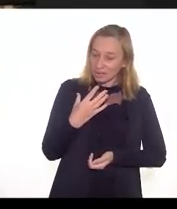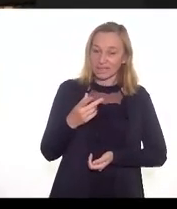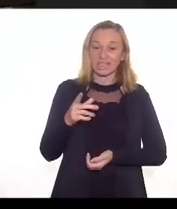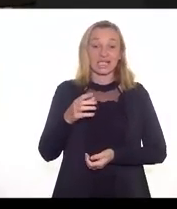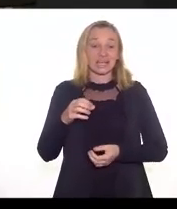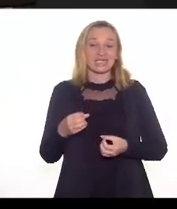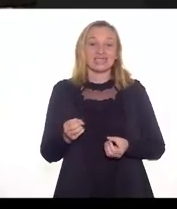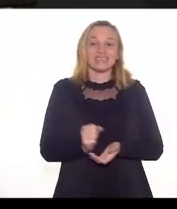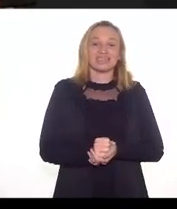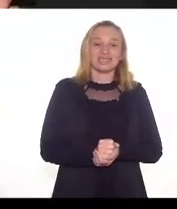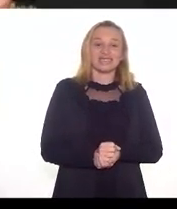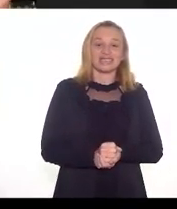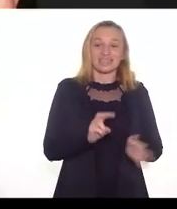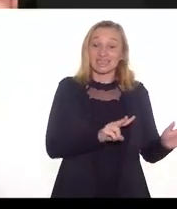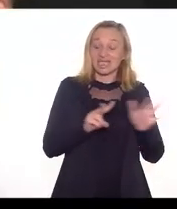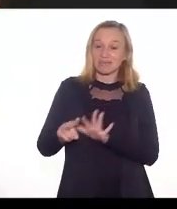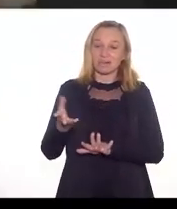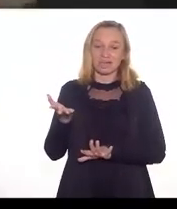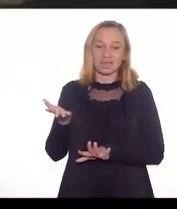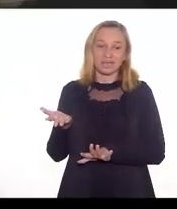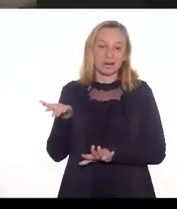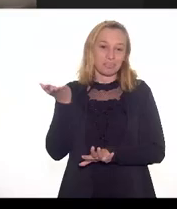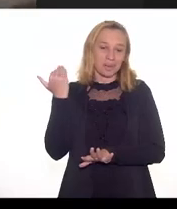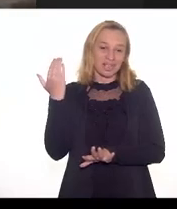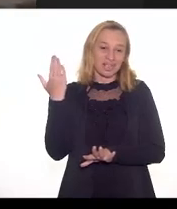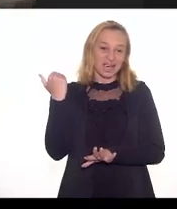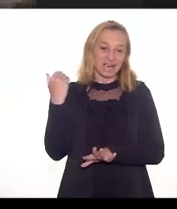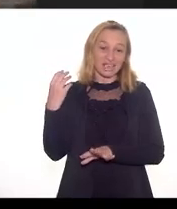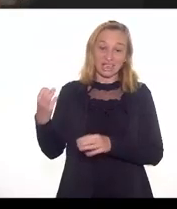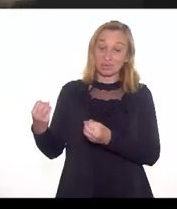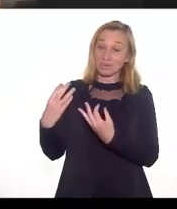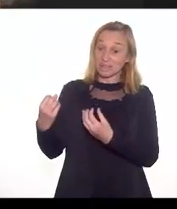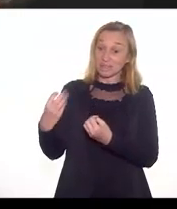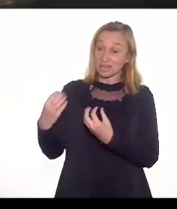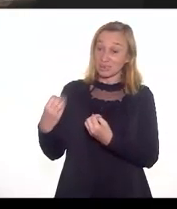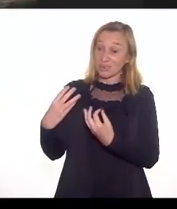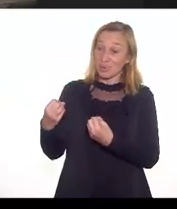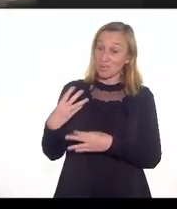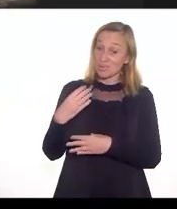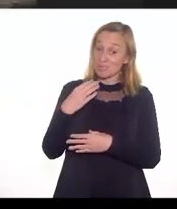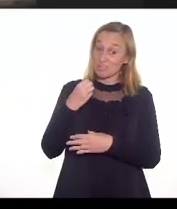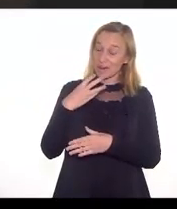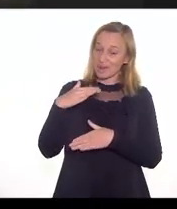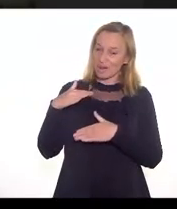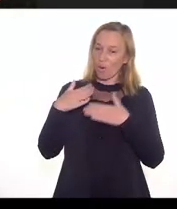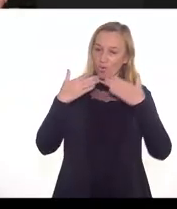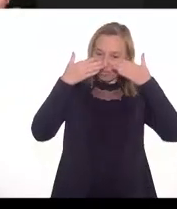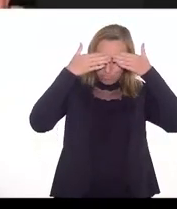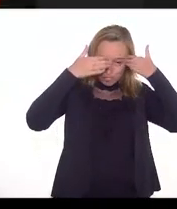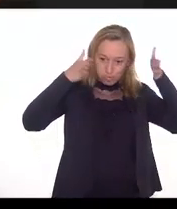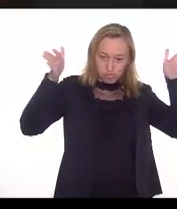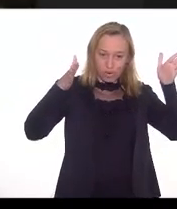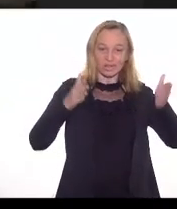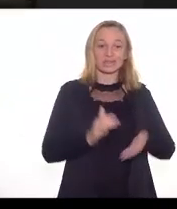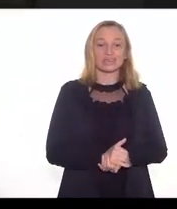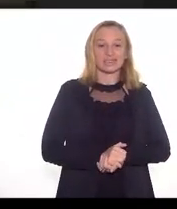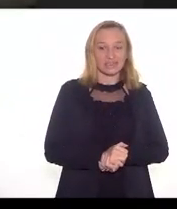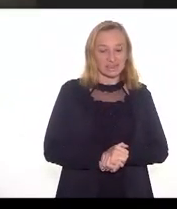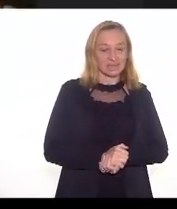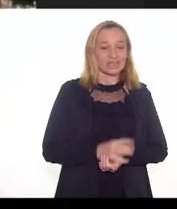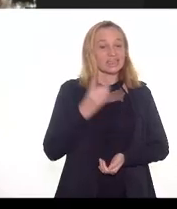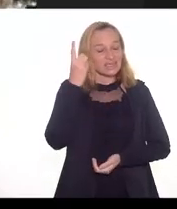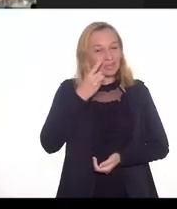de certezas. Agora ele pode encher de dúvida. Aí vale a máxima, né, deputado Valdeque? Mais